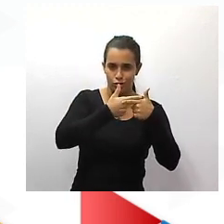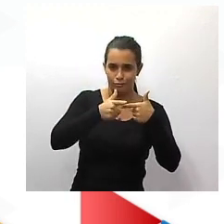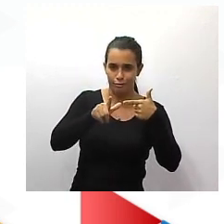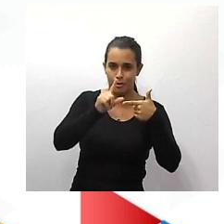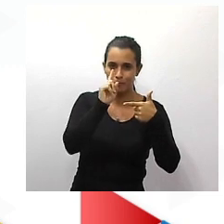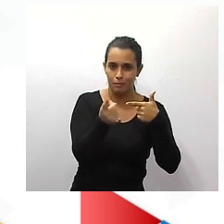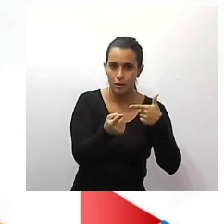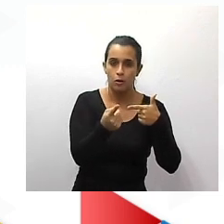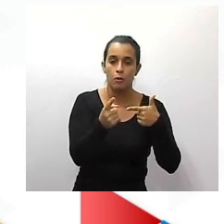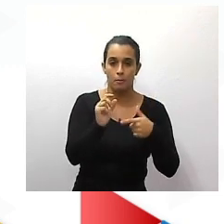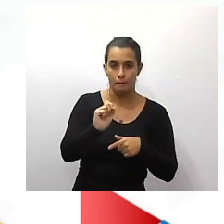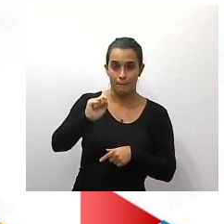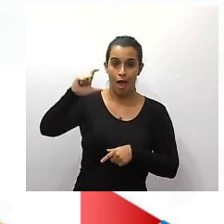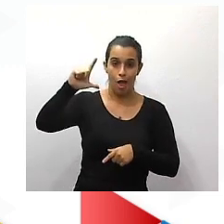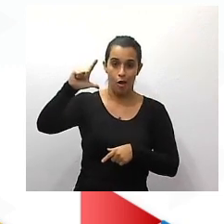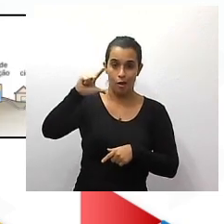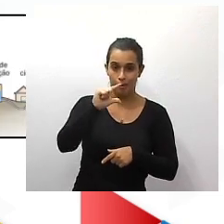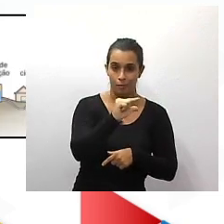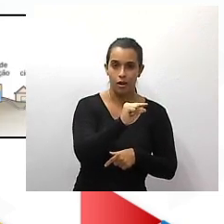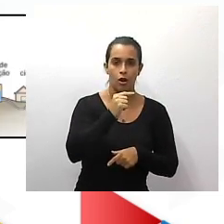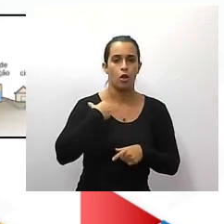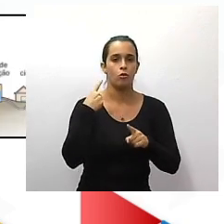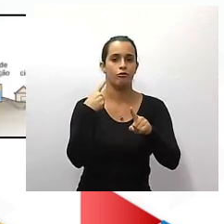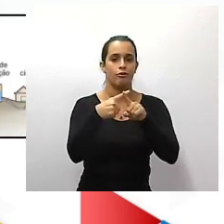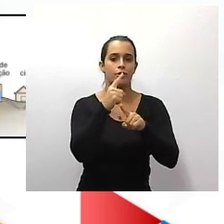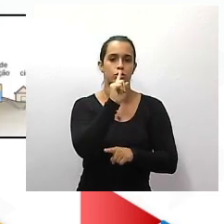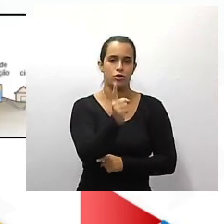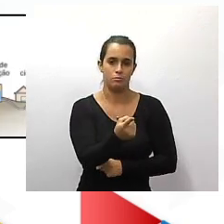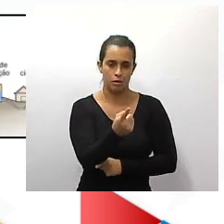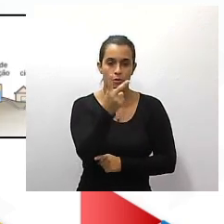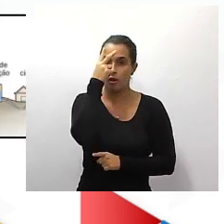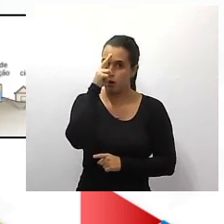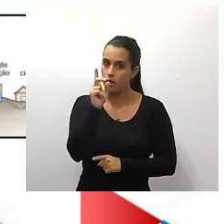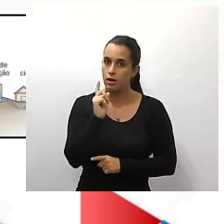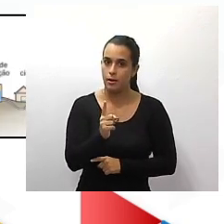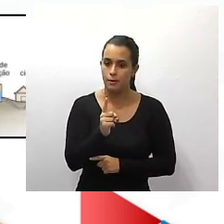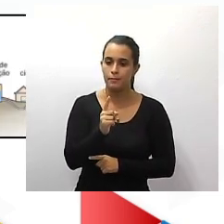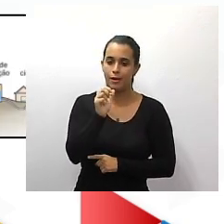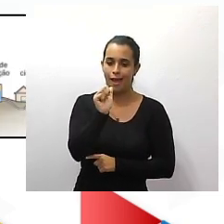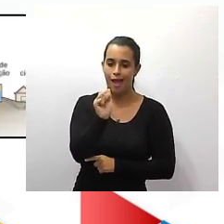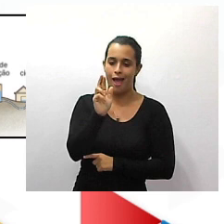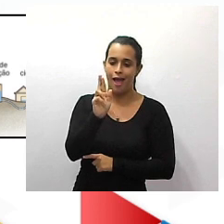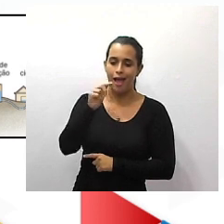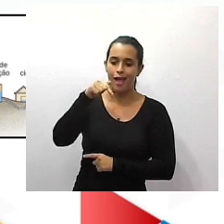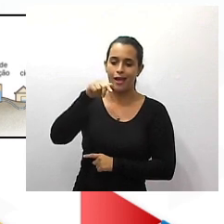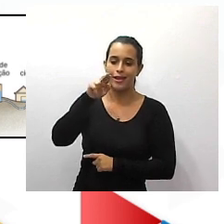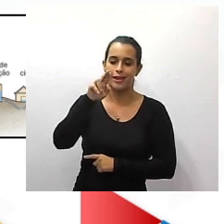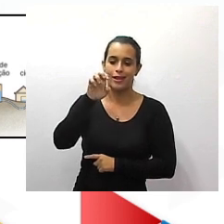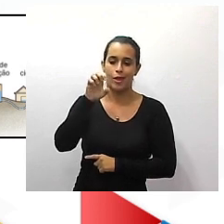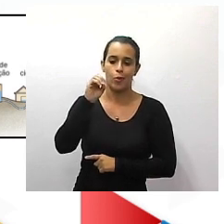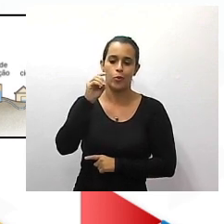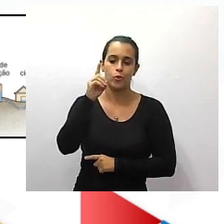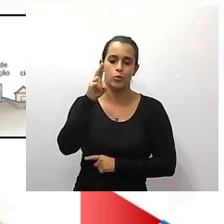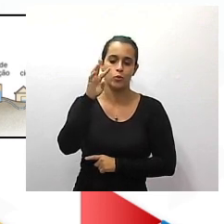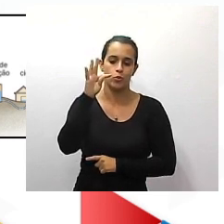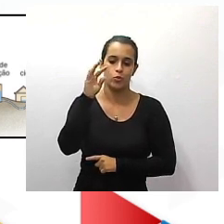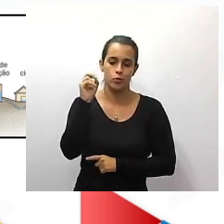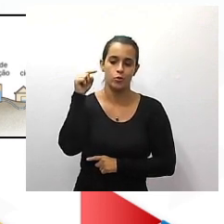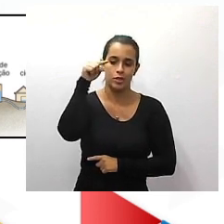papel for montada, né, superposta, uma em cima da outra, e ela possuir a mesma